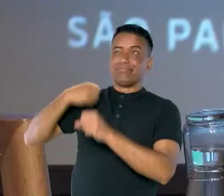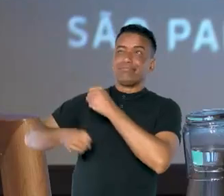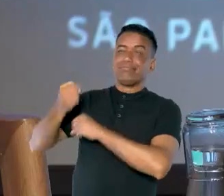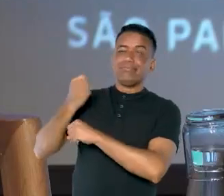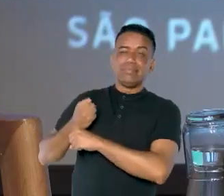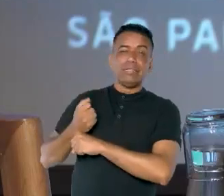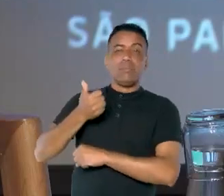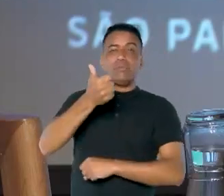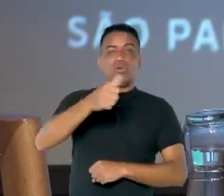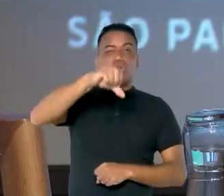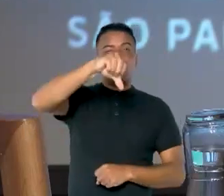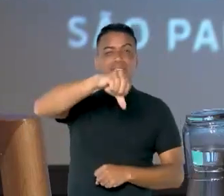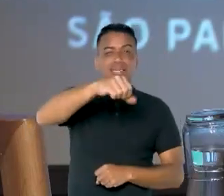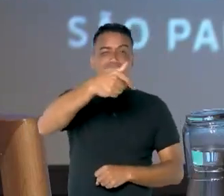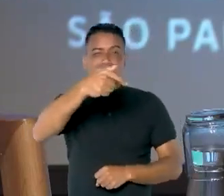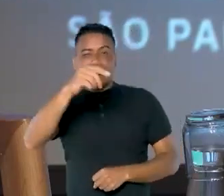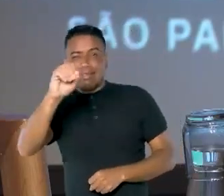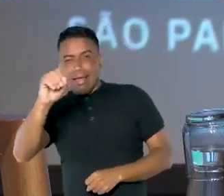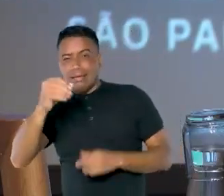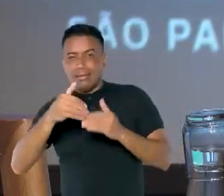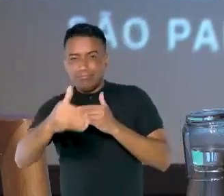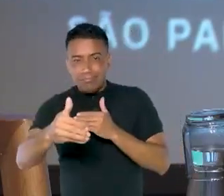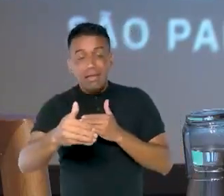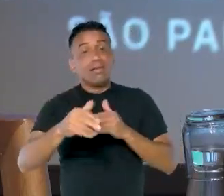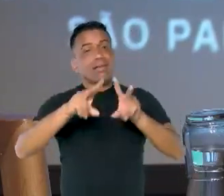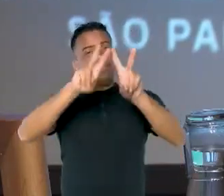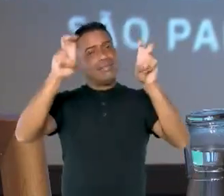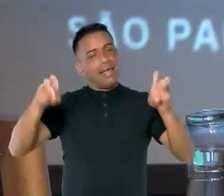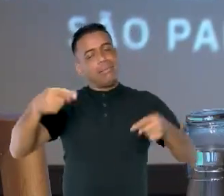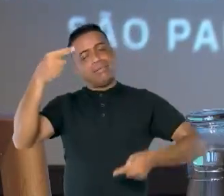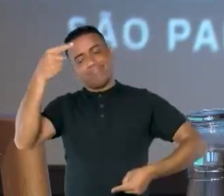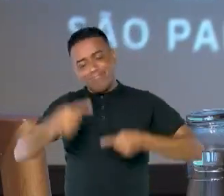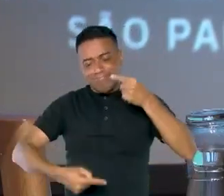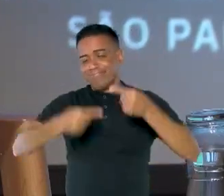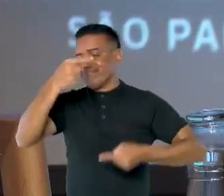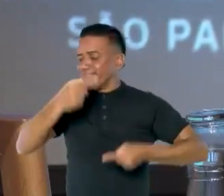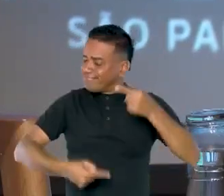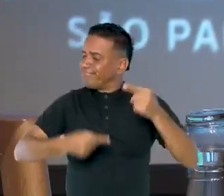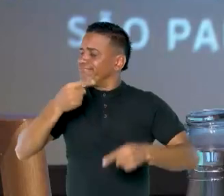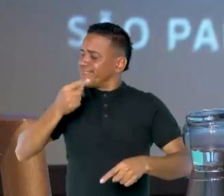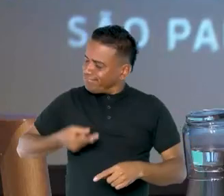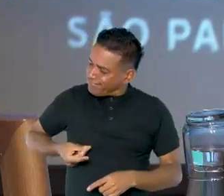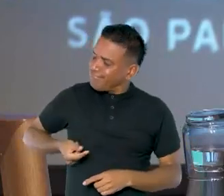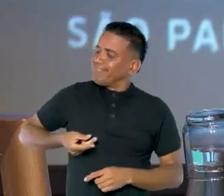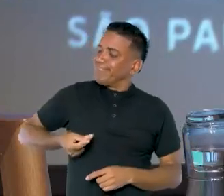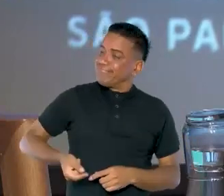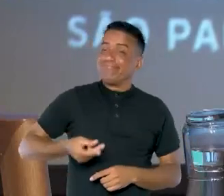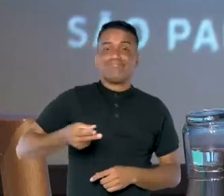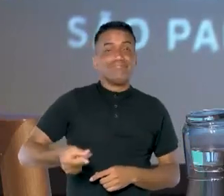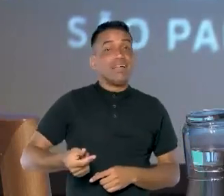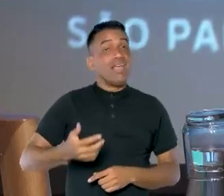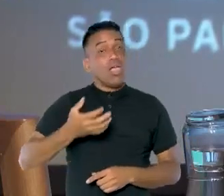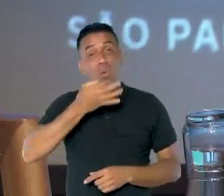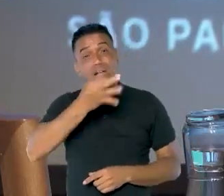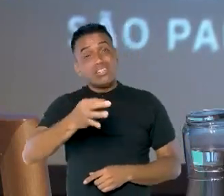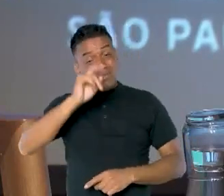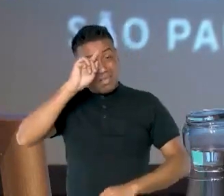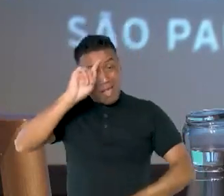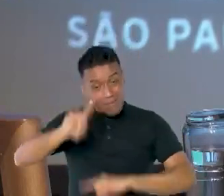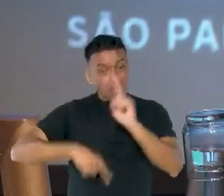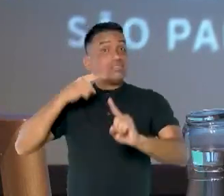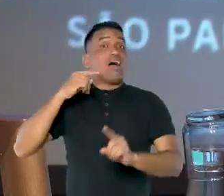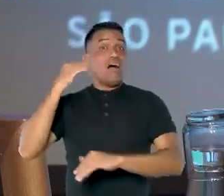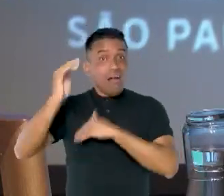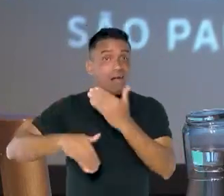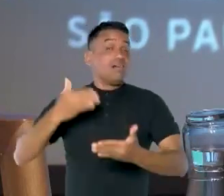princípio de 70, que eu falo nesse tema, e eu achava que a gente poderia ter avançado um pouco